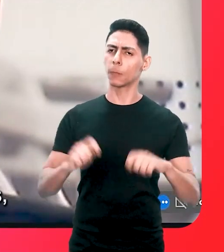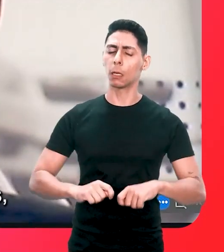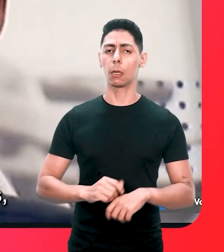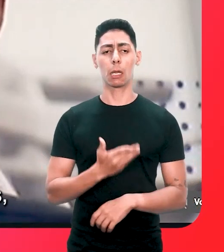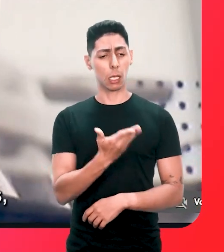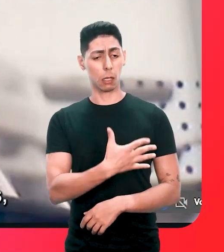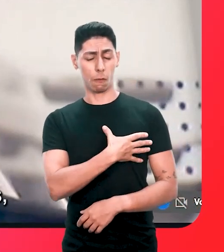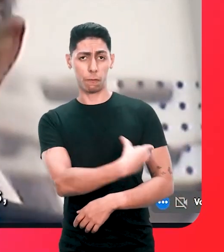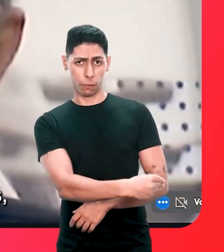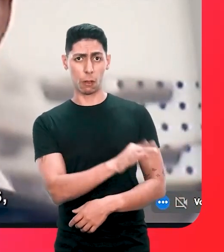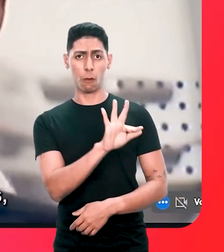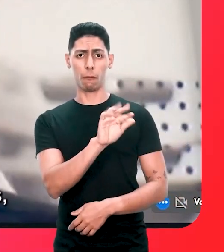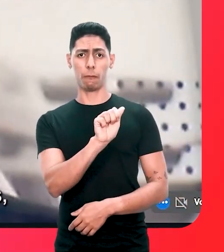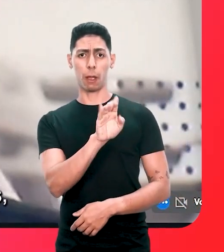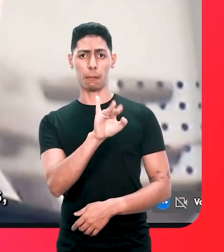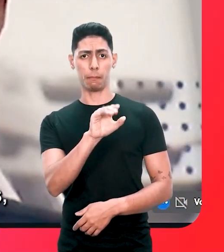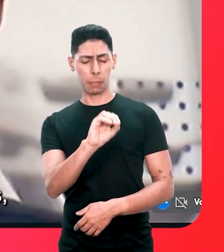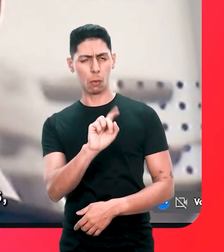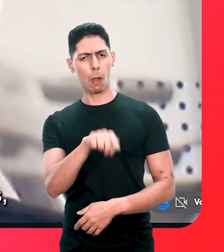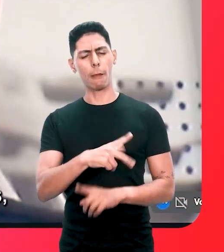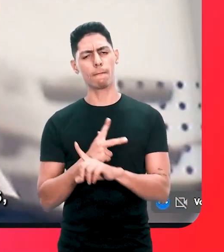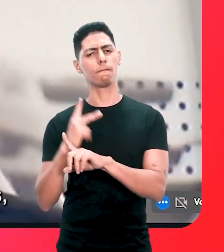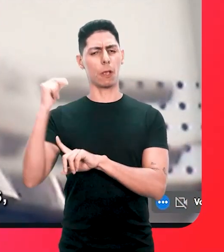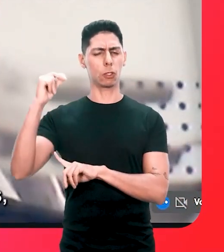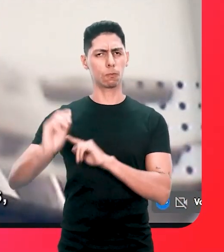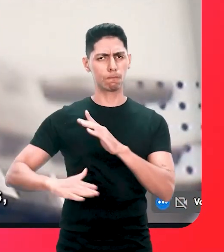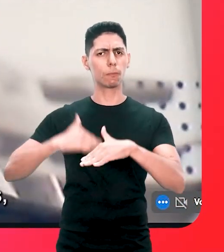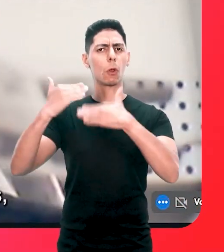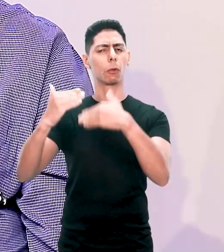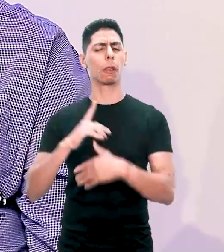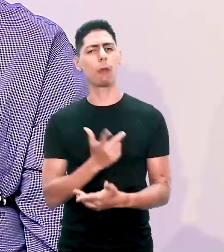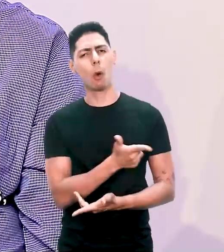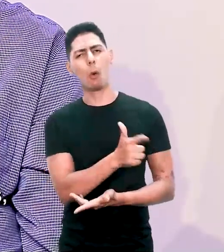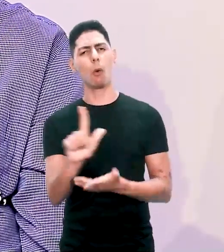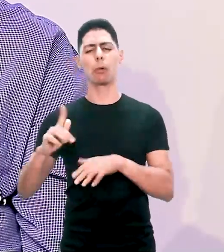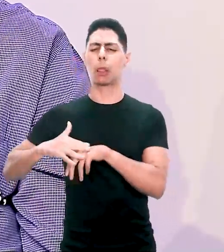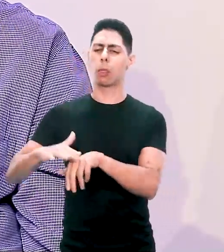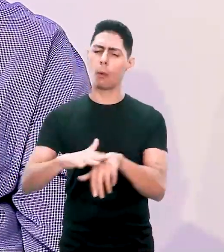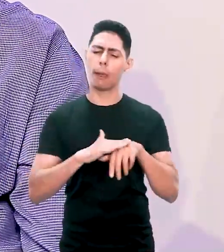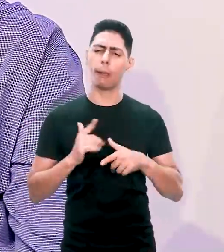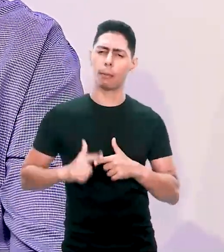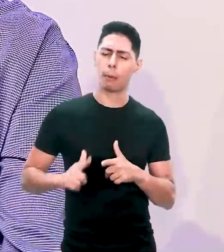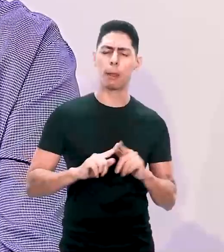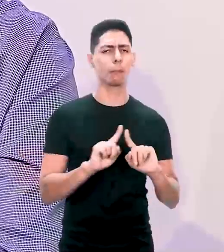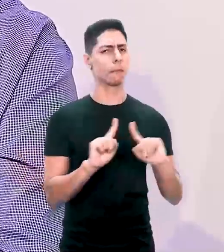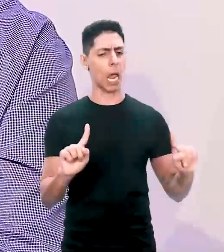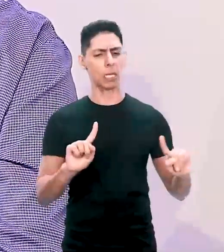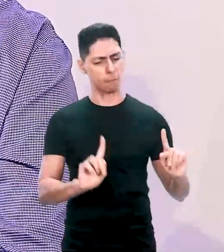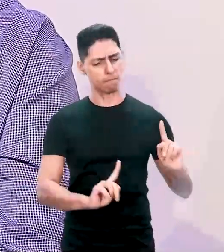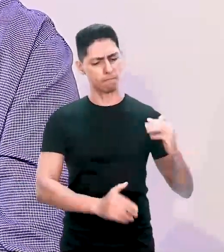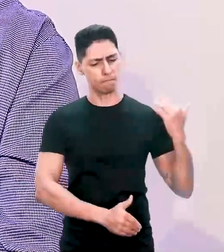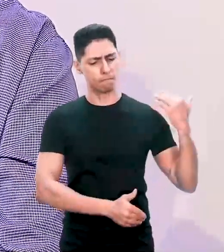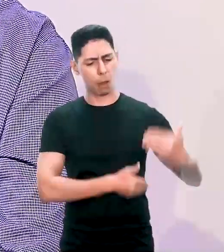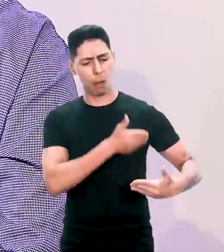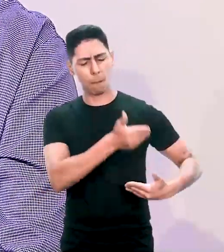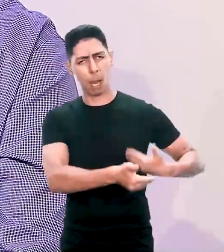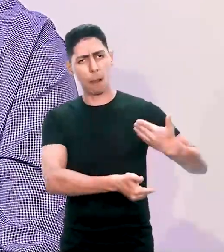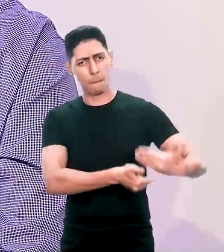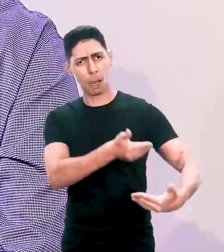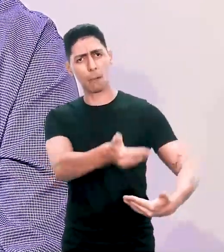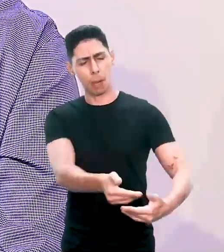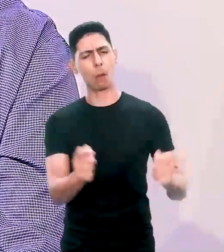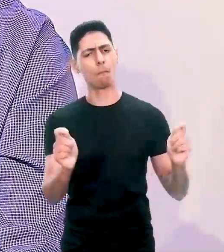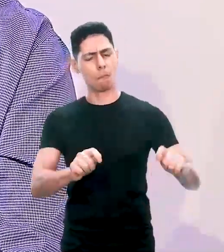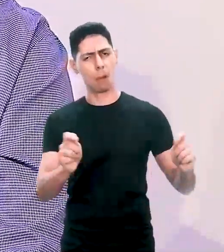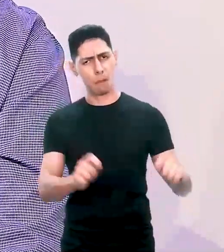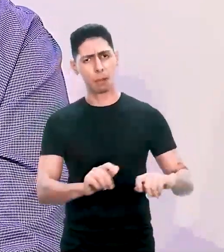cara. Ele teve outros probleminhas, tal e coisa, mas ele foi superando pouco a pouco.